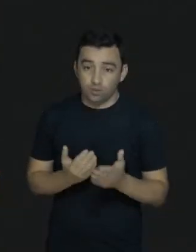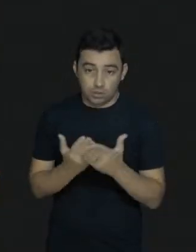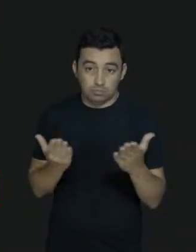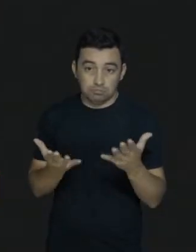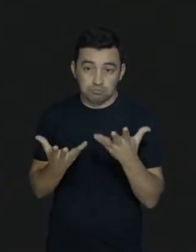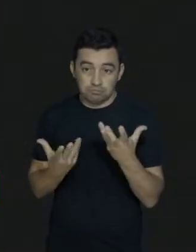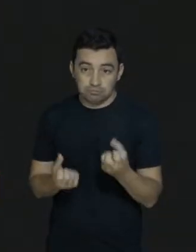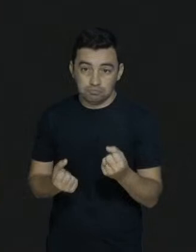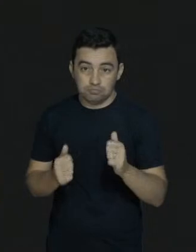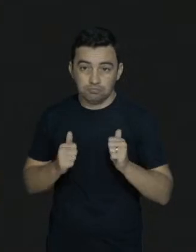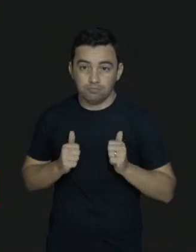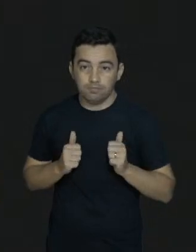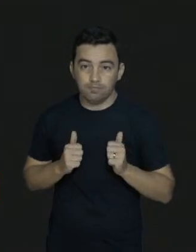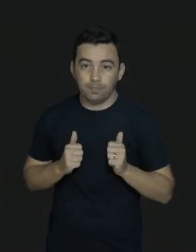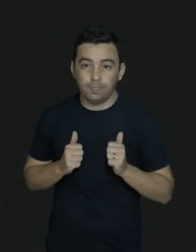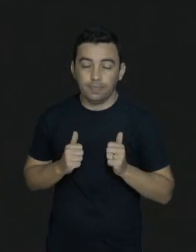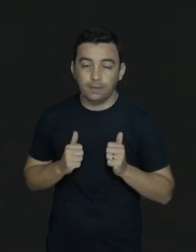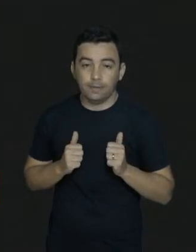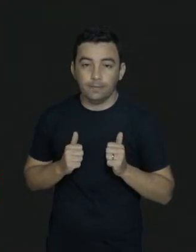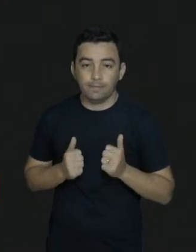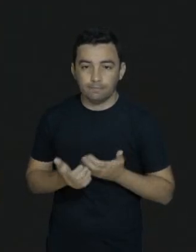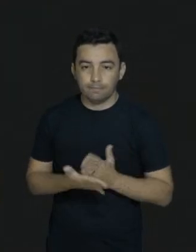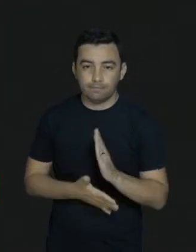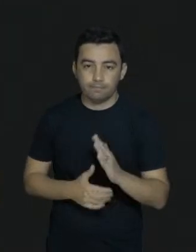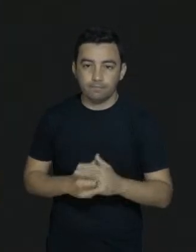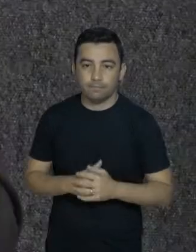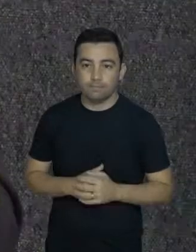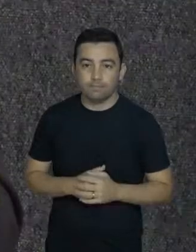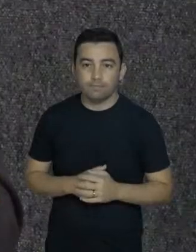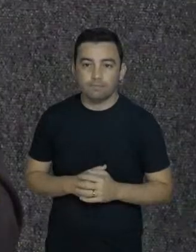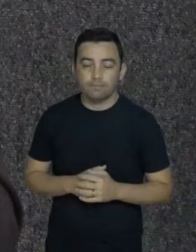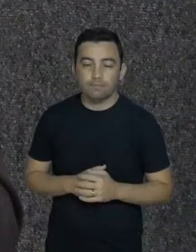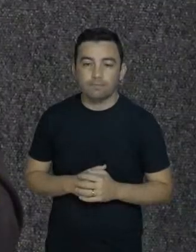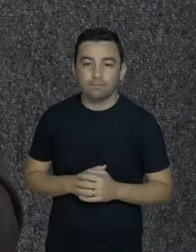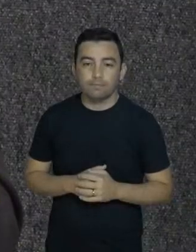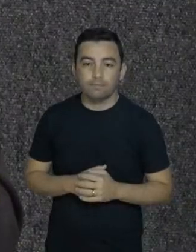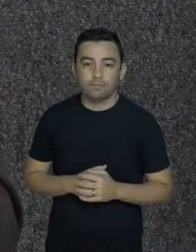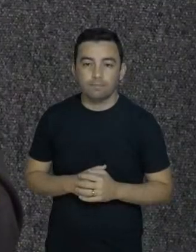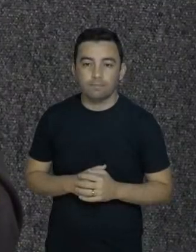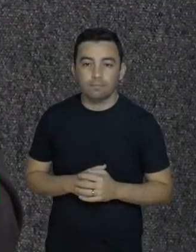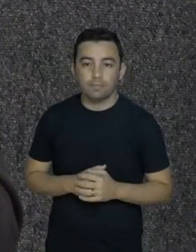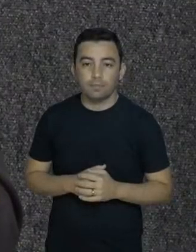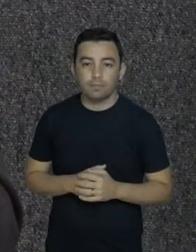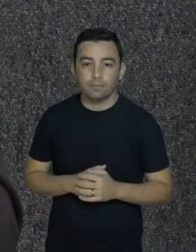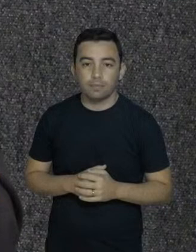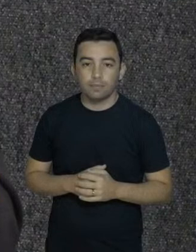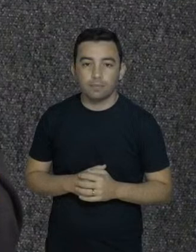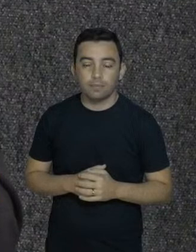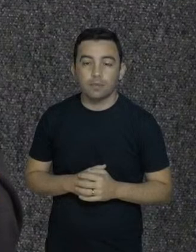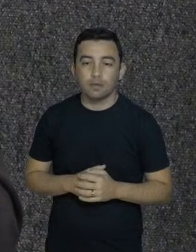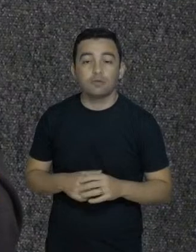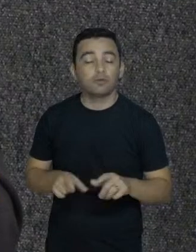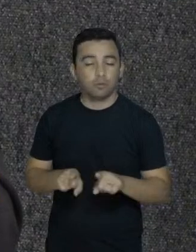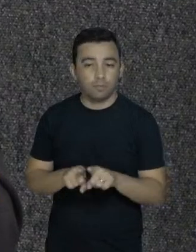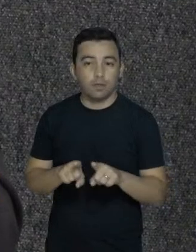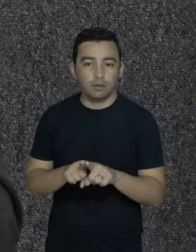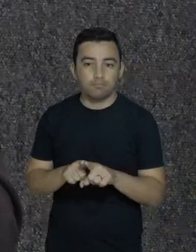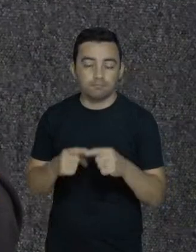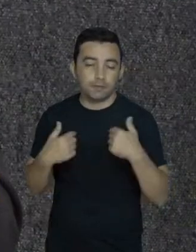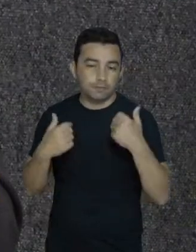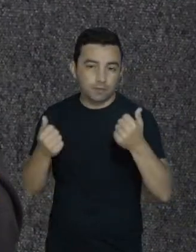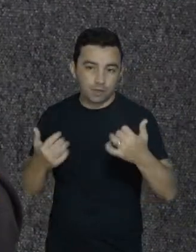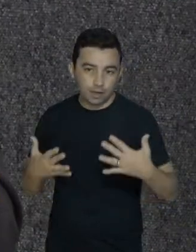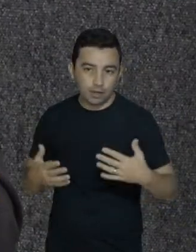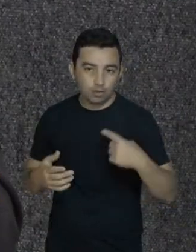permanecem como estão aprovado eu tenho a falar que nós aprovamos uma lei